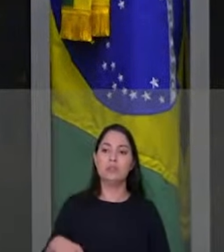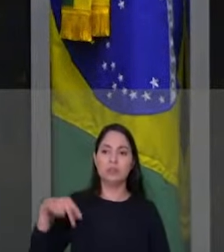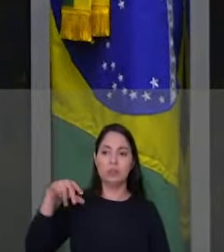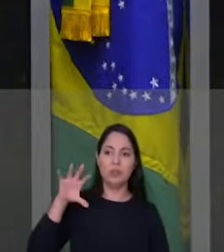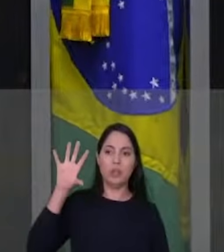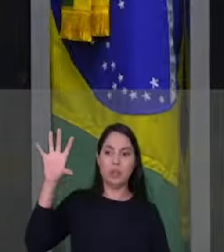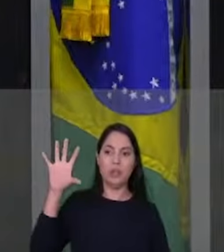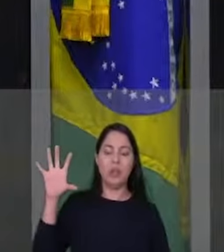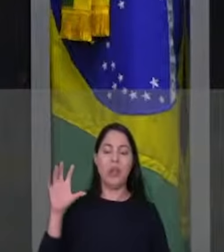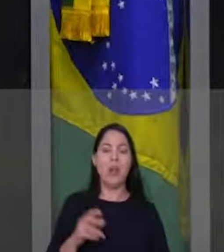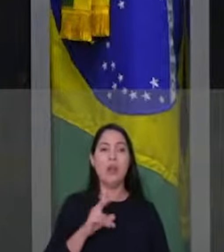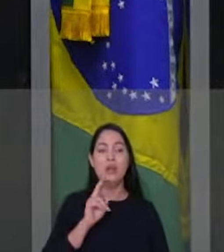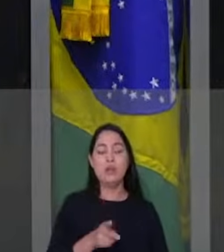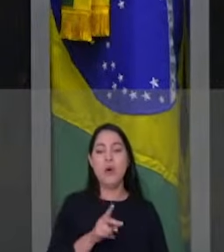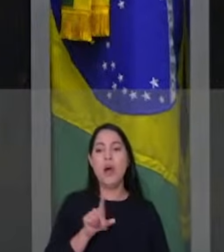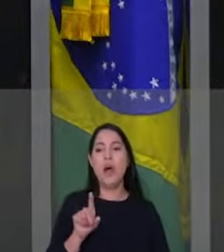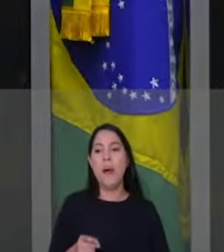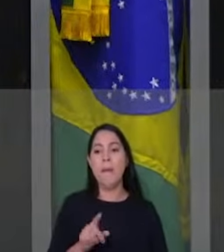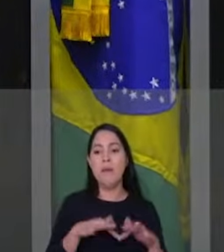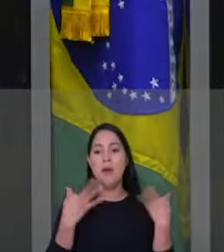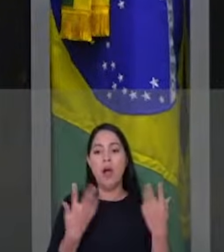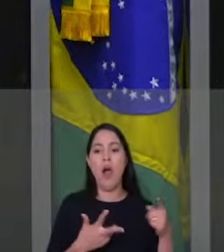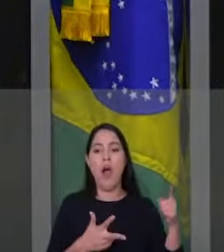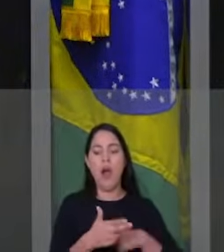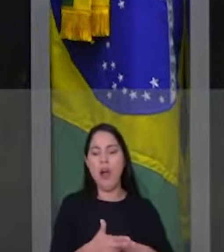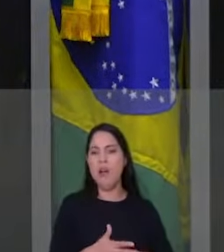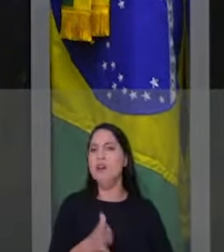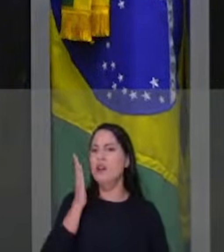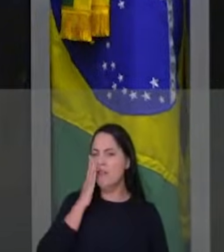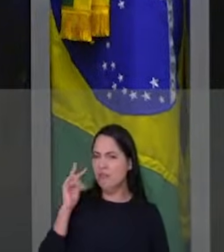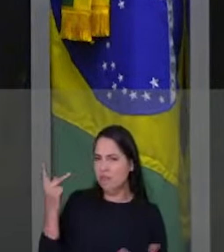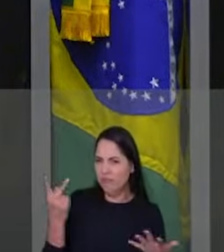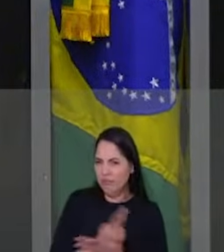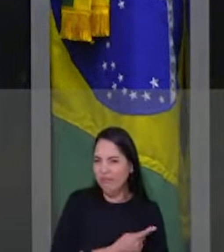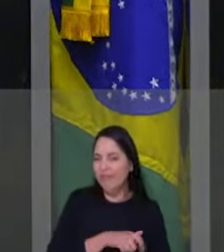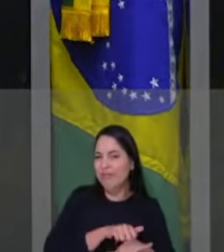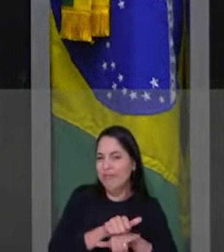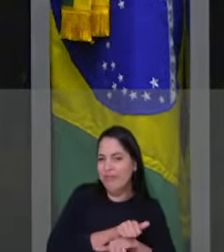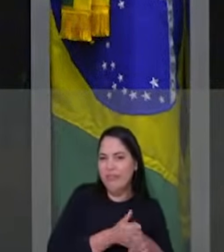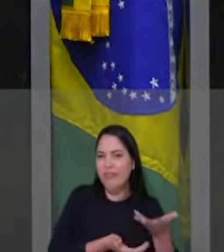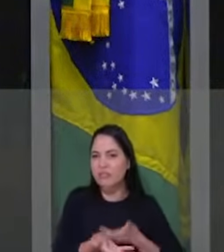Família. Até rachadinha tem nos integrantes desse governo.